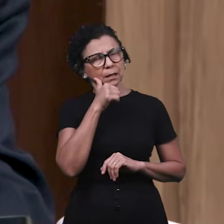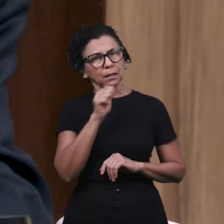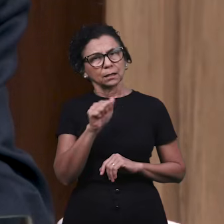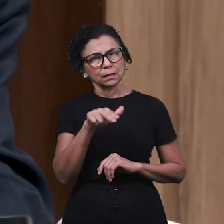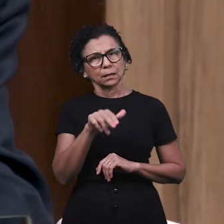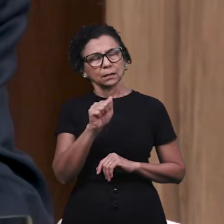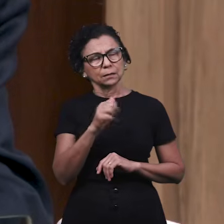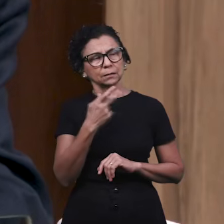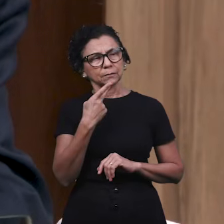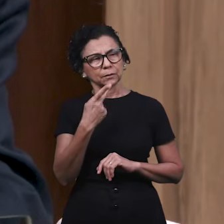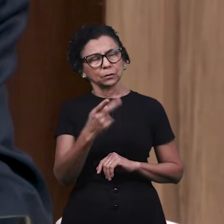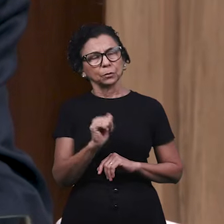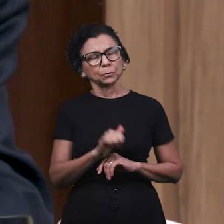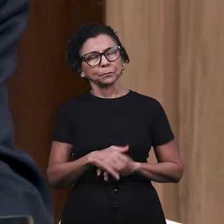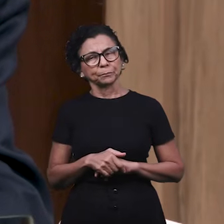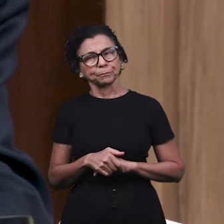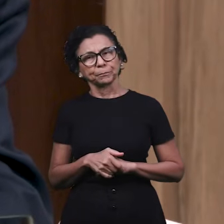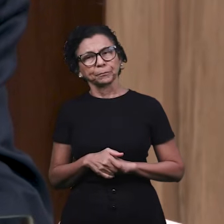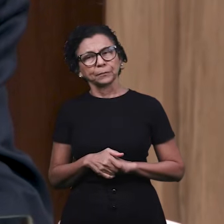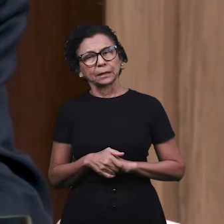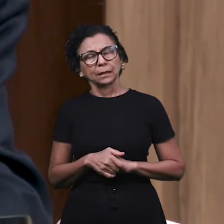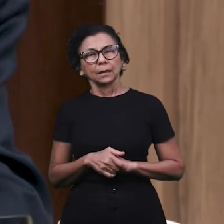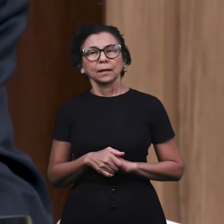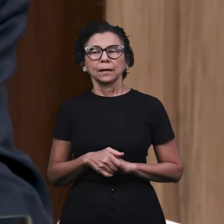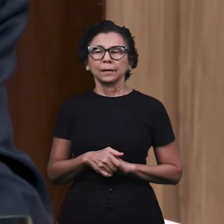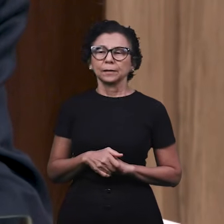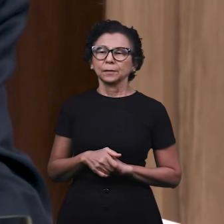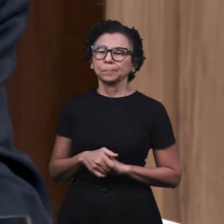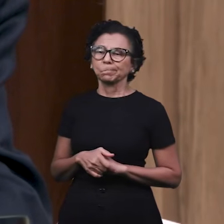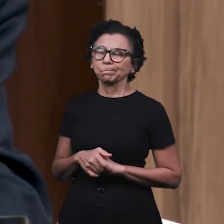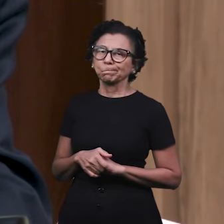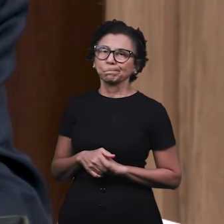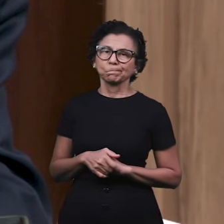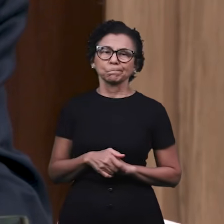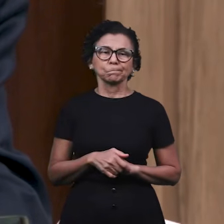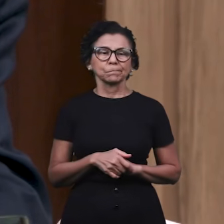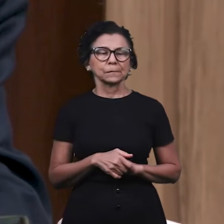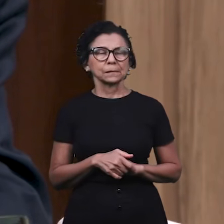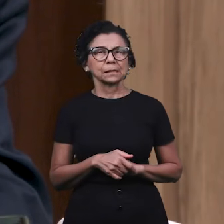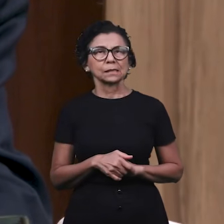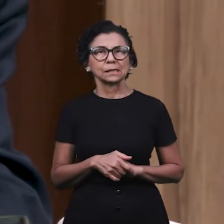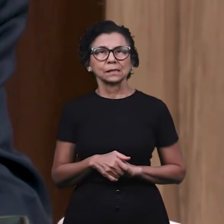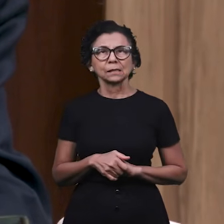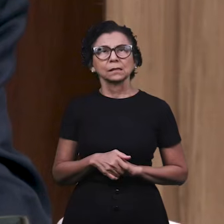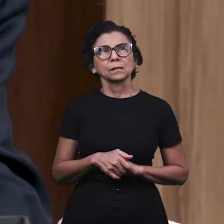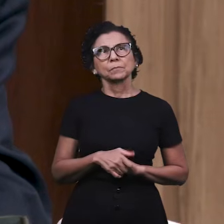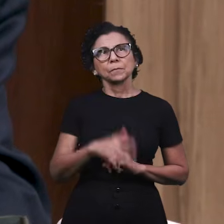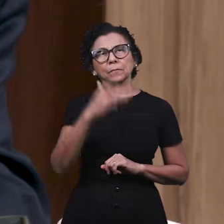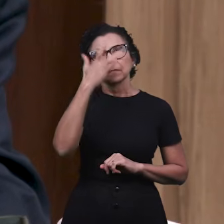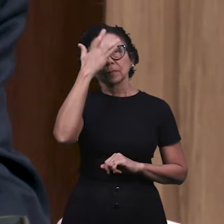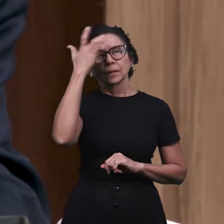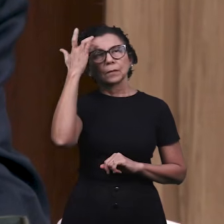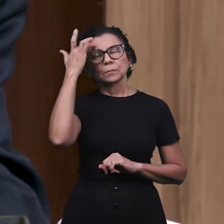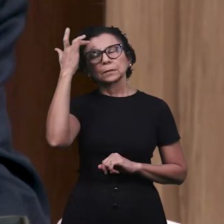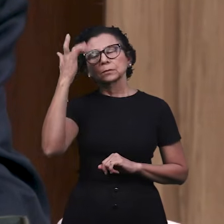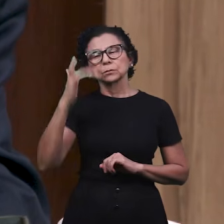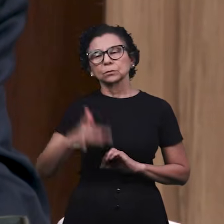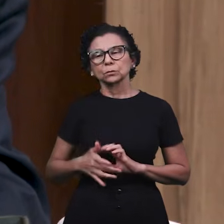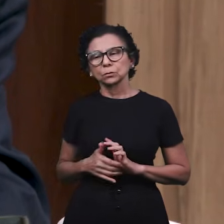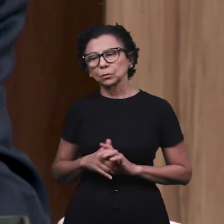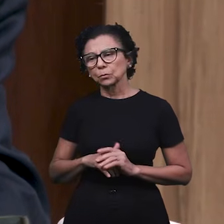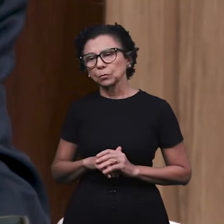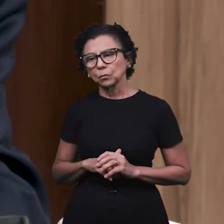o Arthur está falando, imagina o que é alguém da igreja que ouve